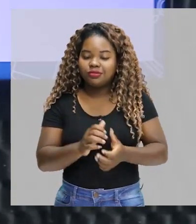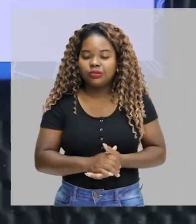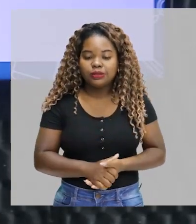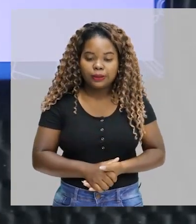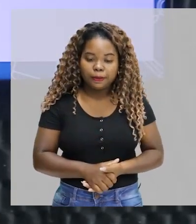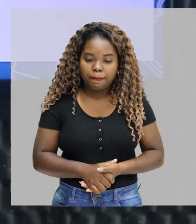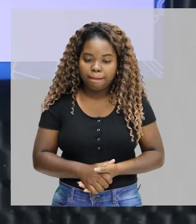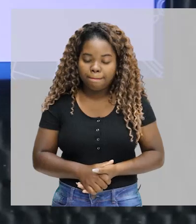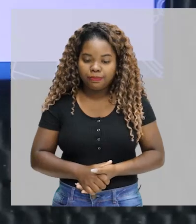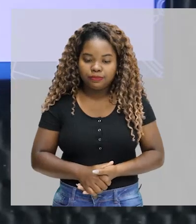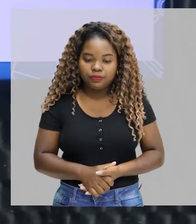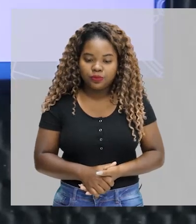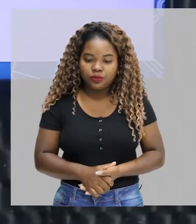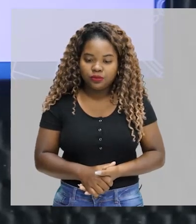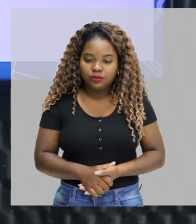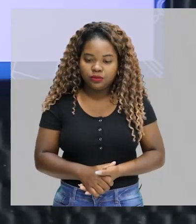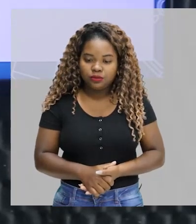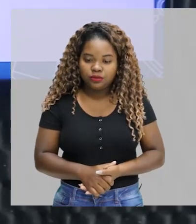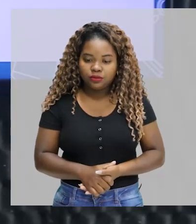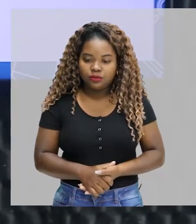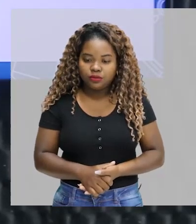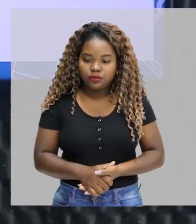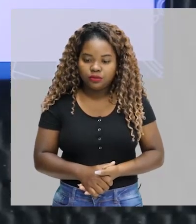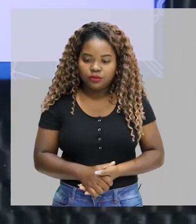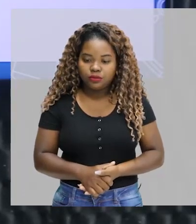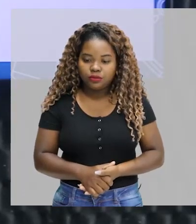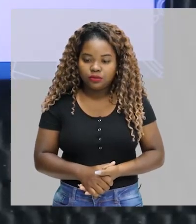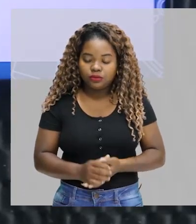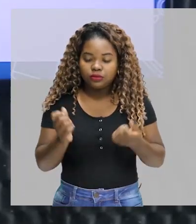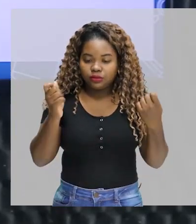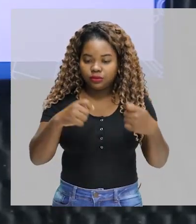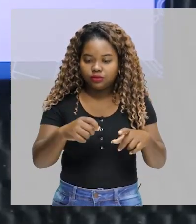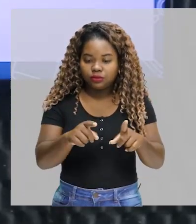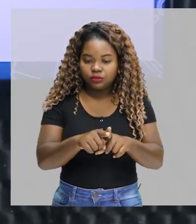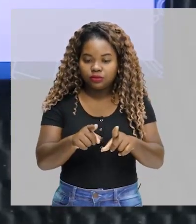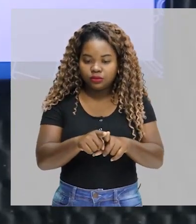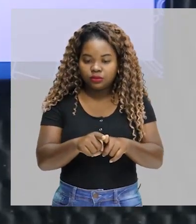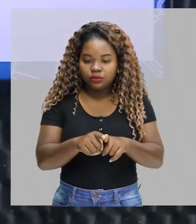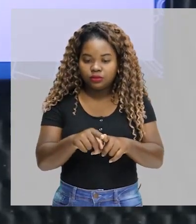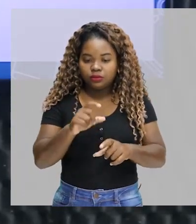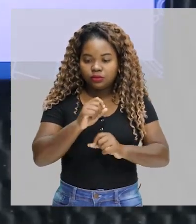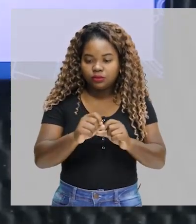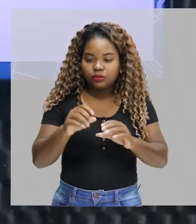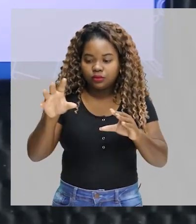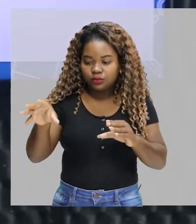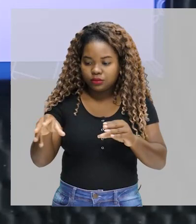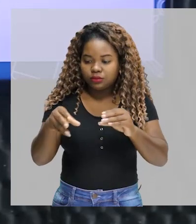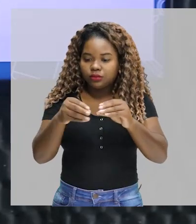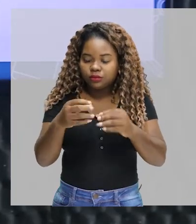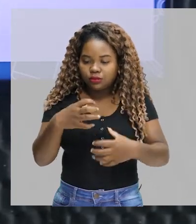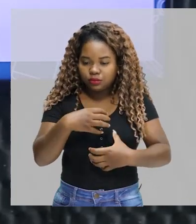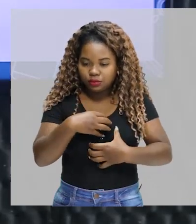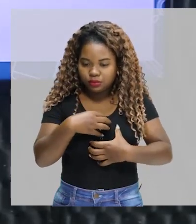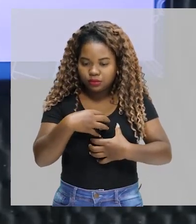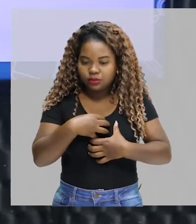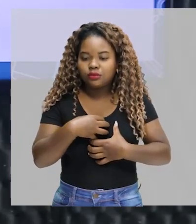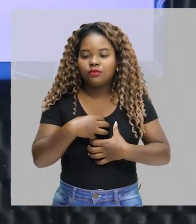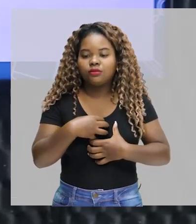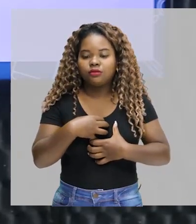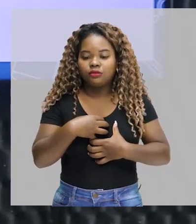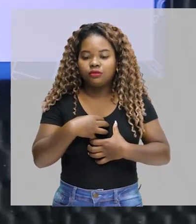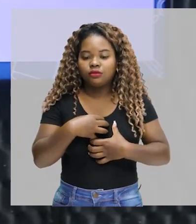termo. It can also complement the meaning. Ele pode também oferecer um complemento de sentido para